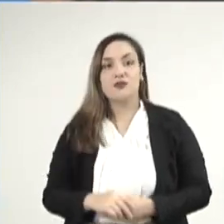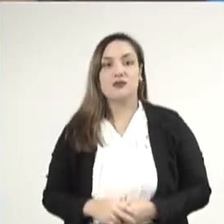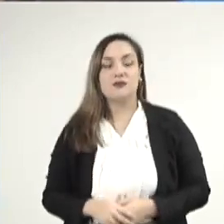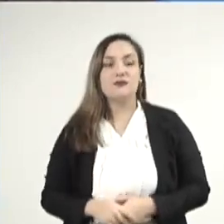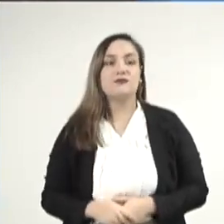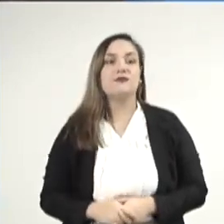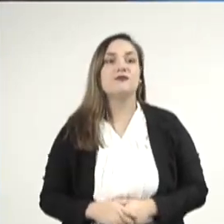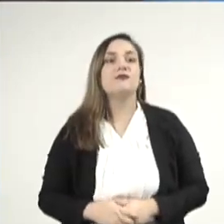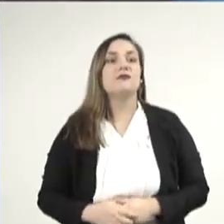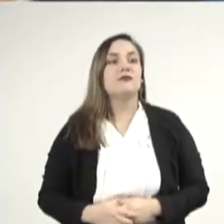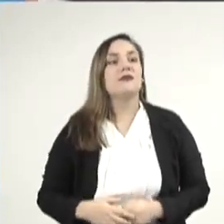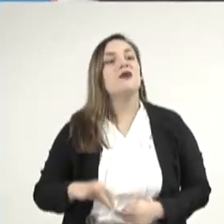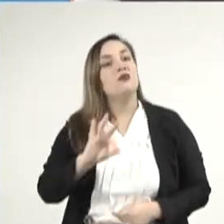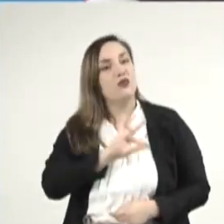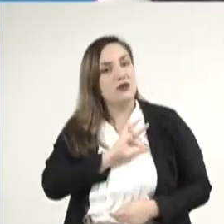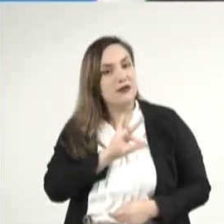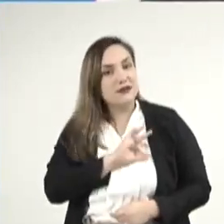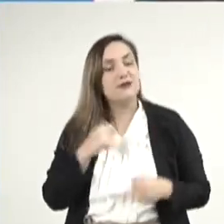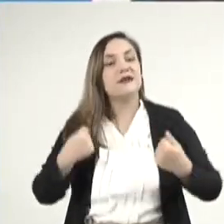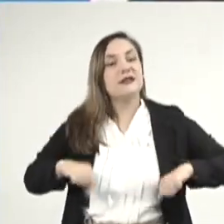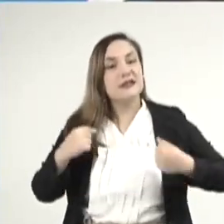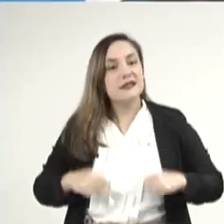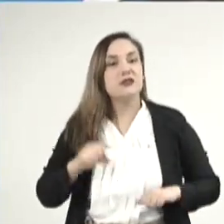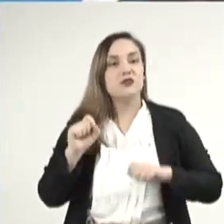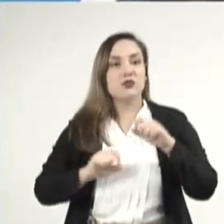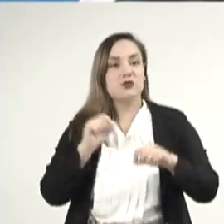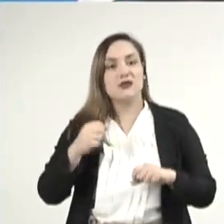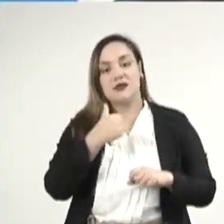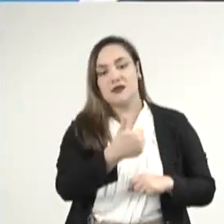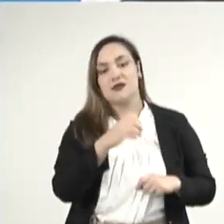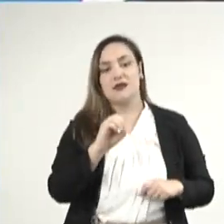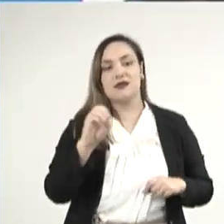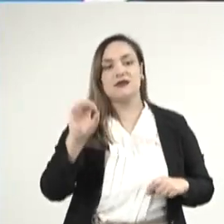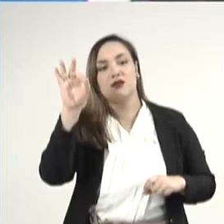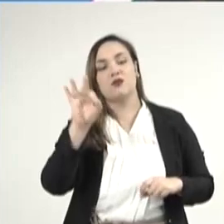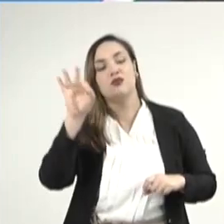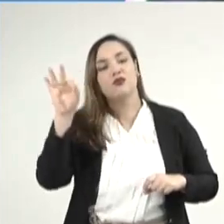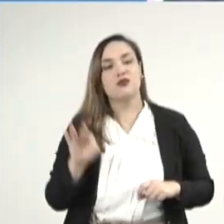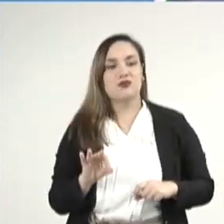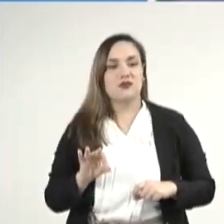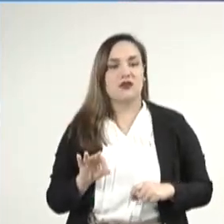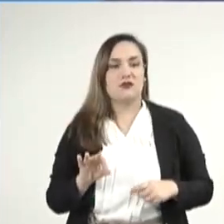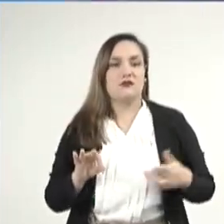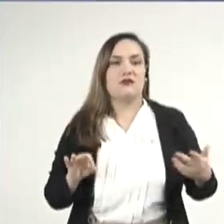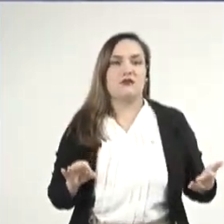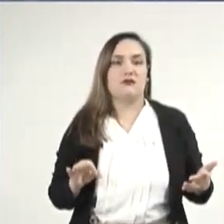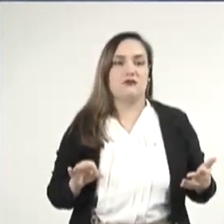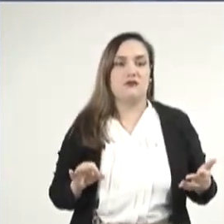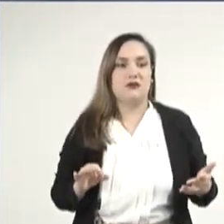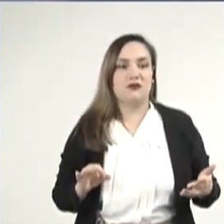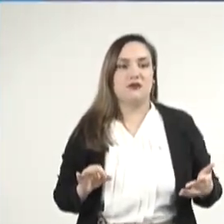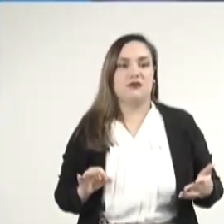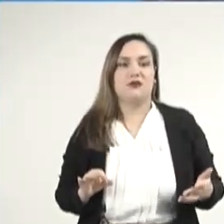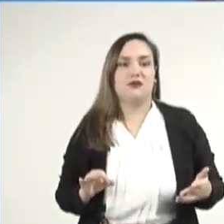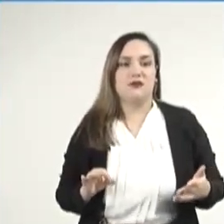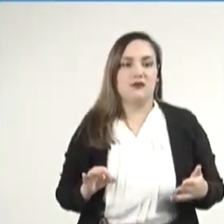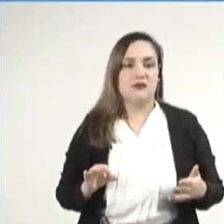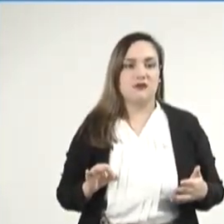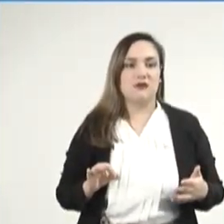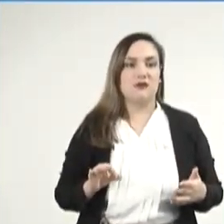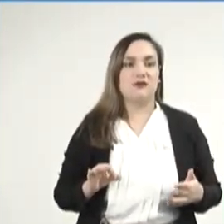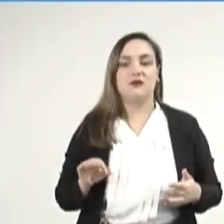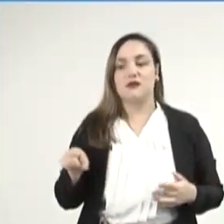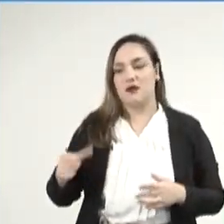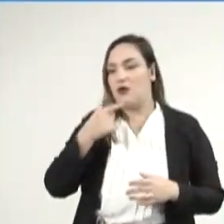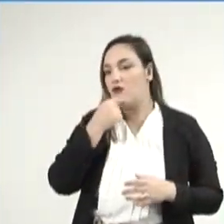polícia, ela precisa ser uma polícia 100% preparada. Eu estou aqui ao lado de um delegado, certo? Eu estou aqui ao